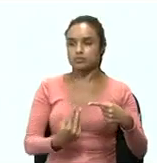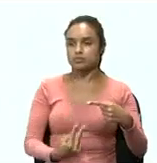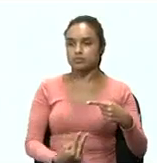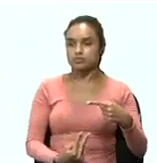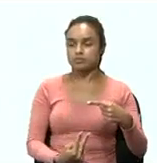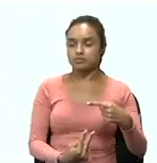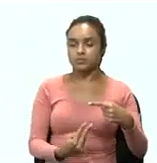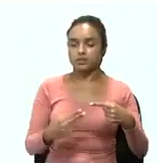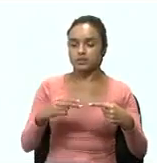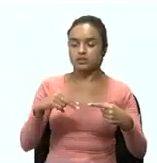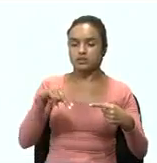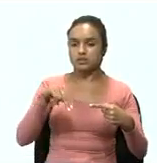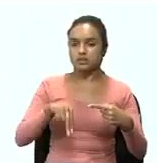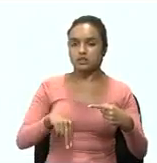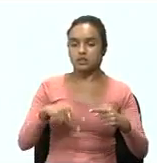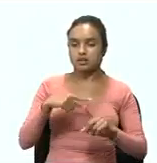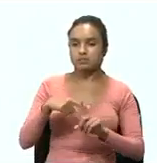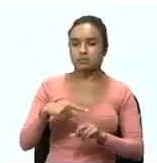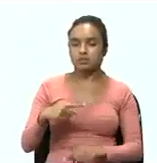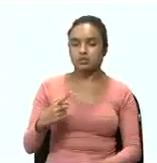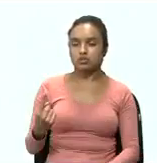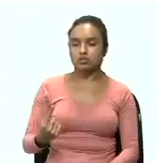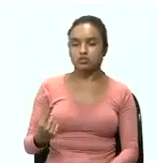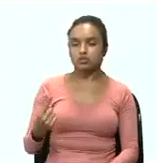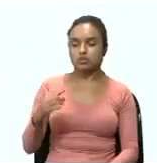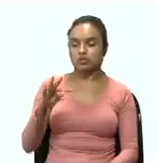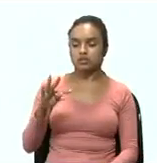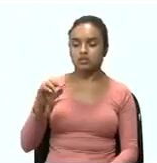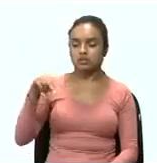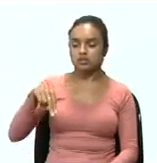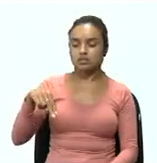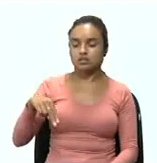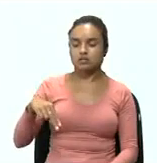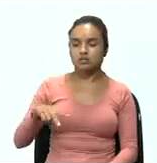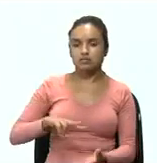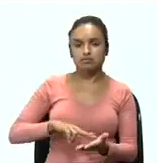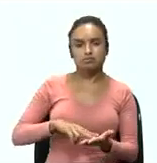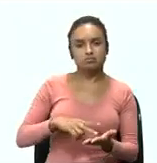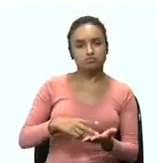2n mais 1 dn converge,